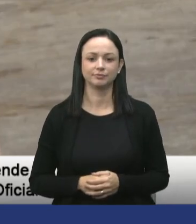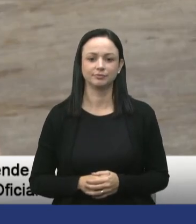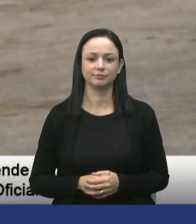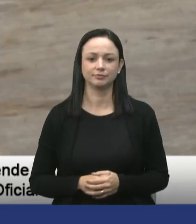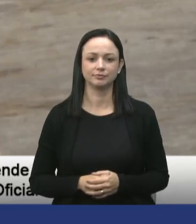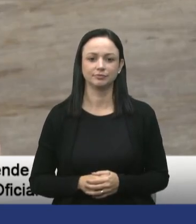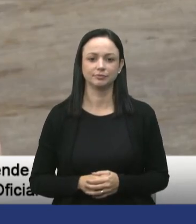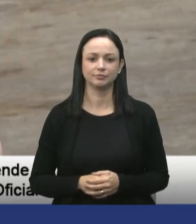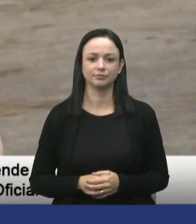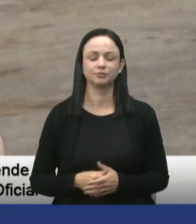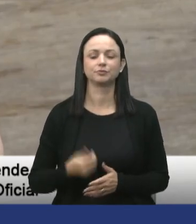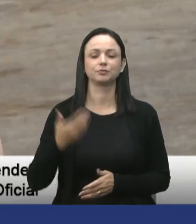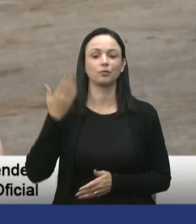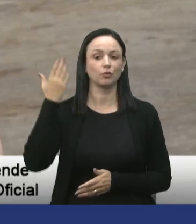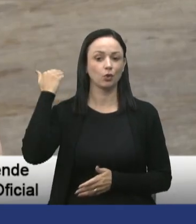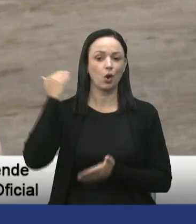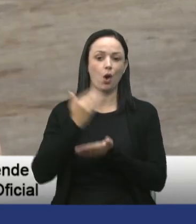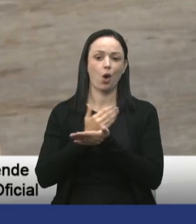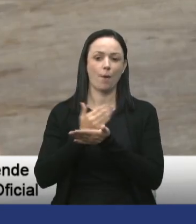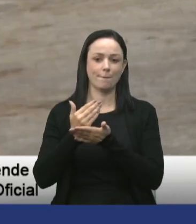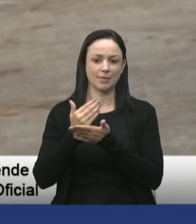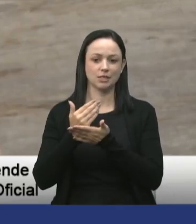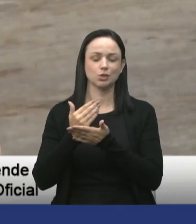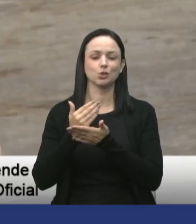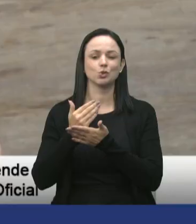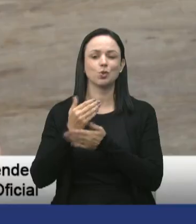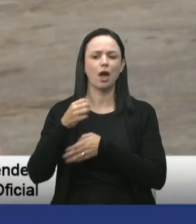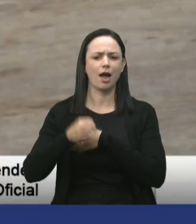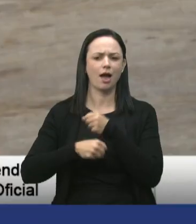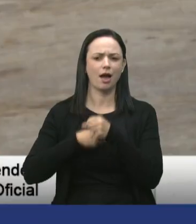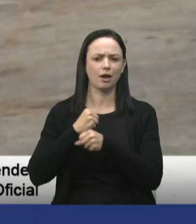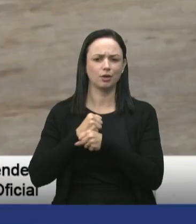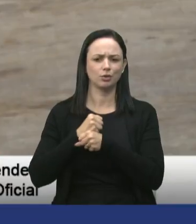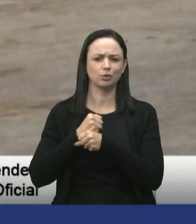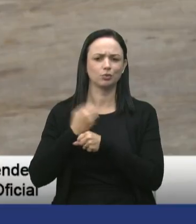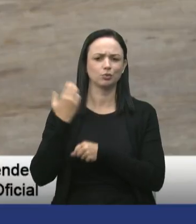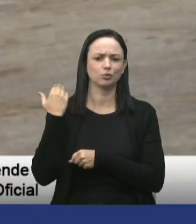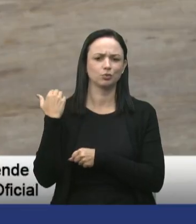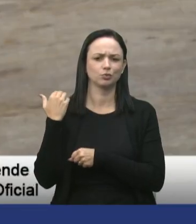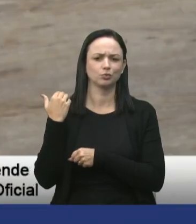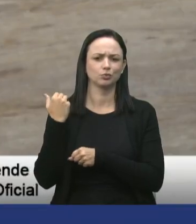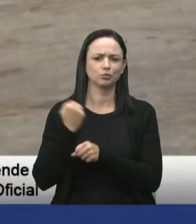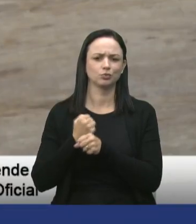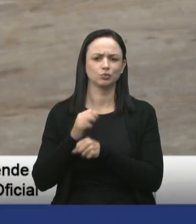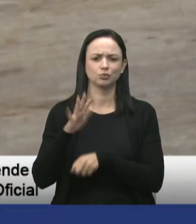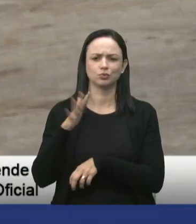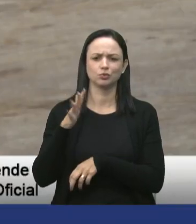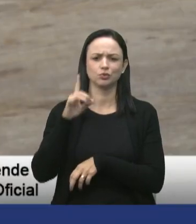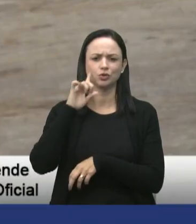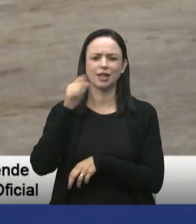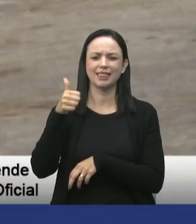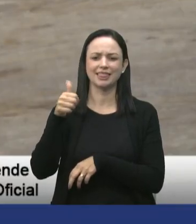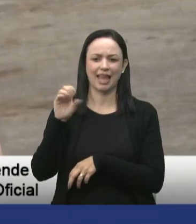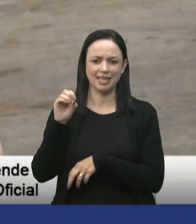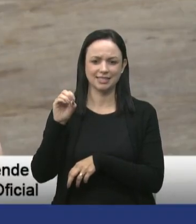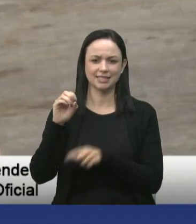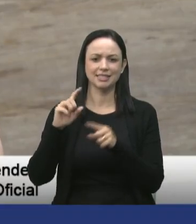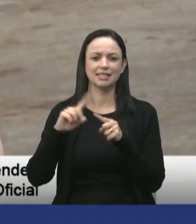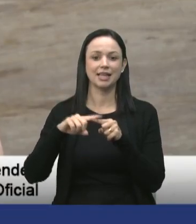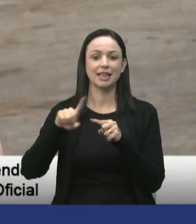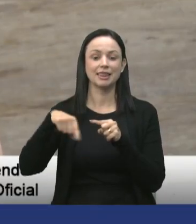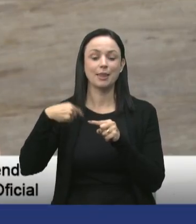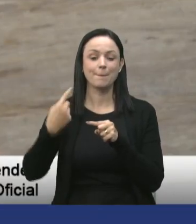No começo do ano, mais especificamente por volta do dia 10, foi logo após a